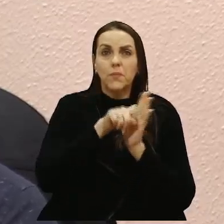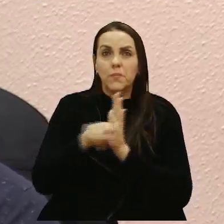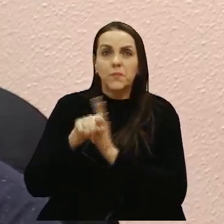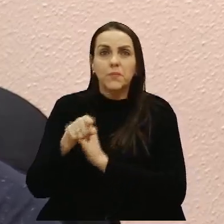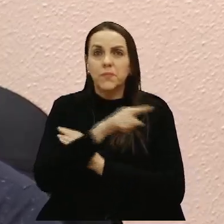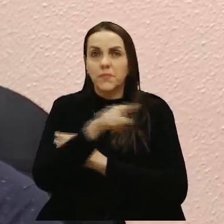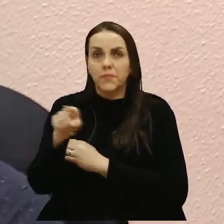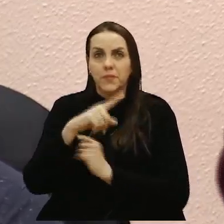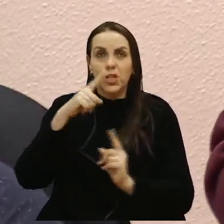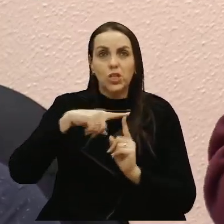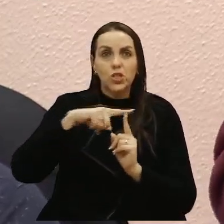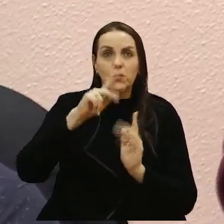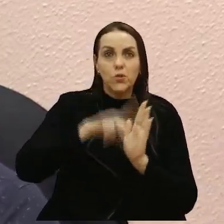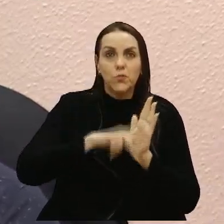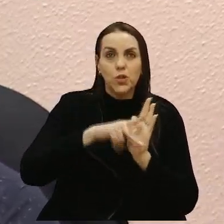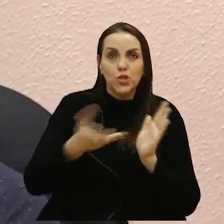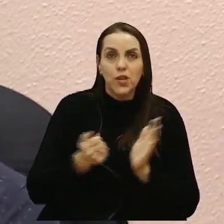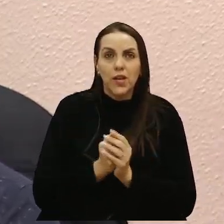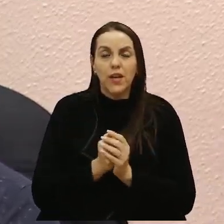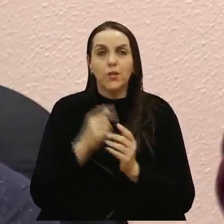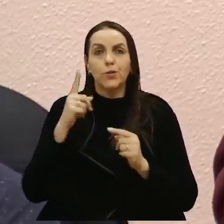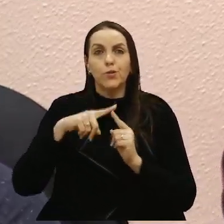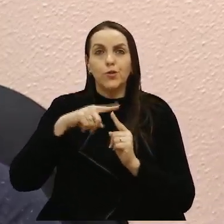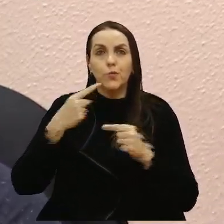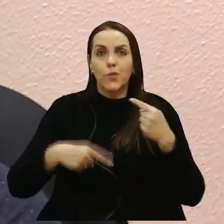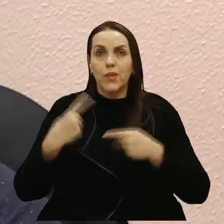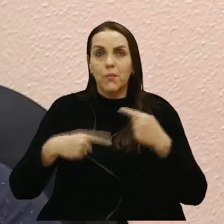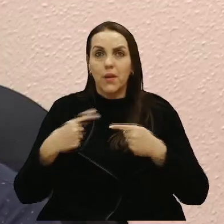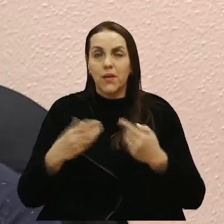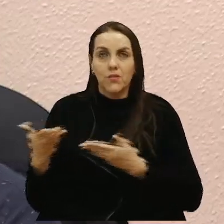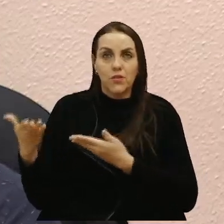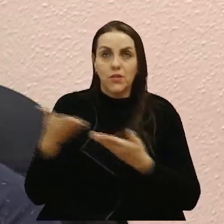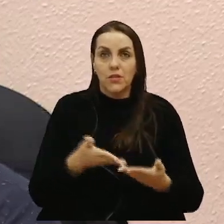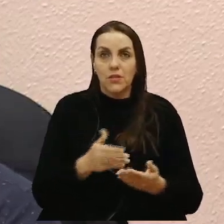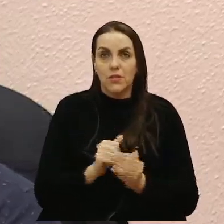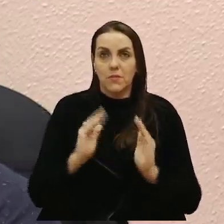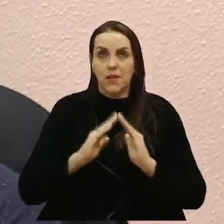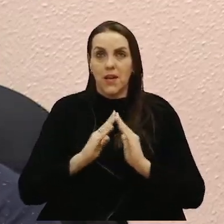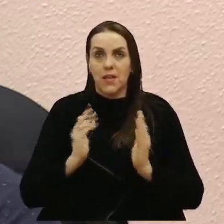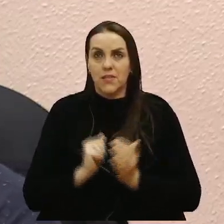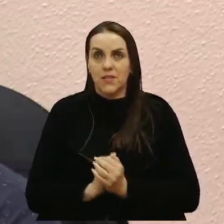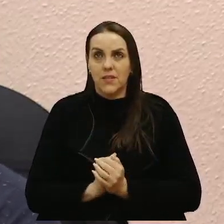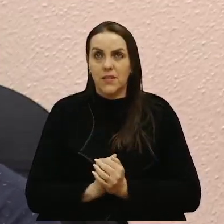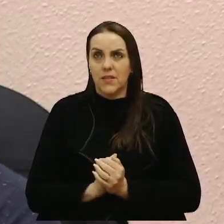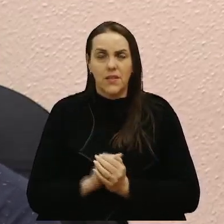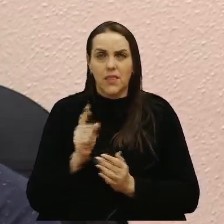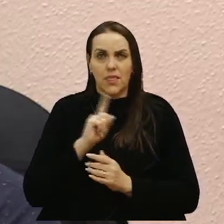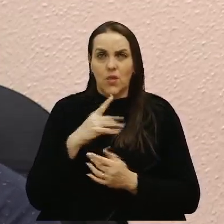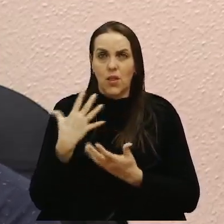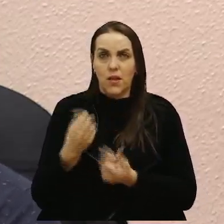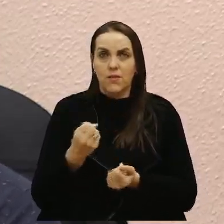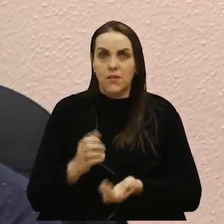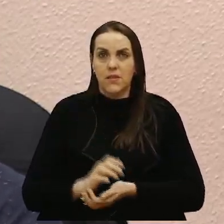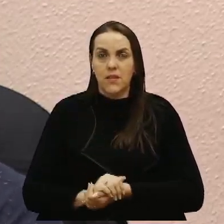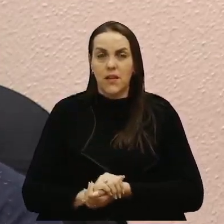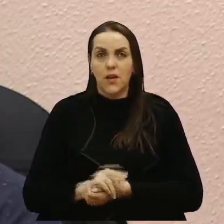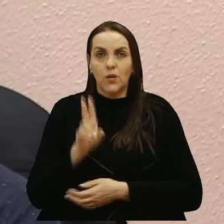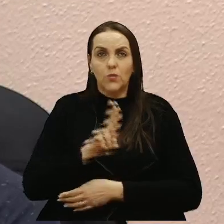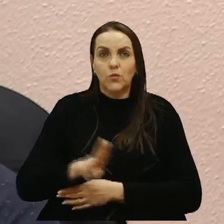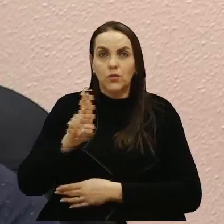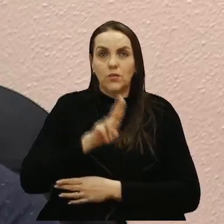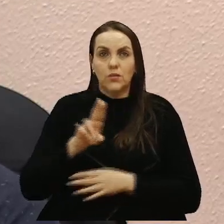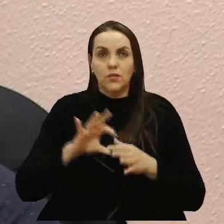que tipo de projeto, que tipo de debate que eu tenho que trazer para essa casa. Senhor presidente, é inaceitável utilizar